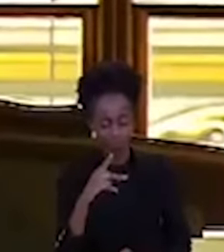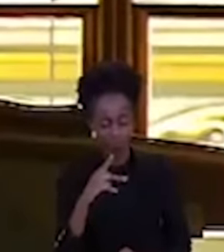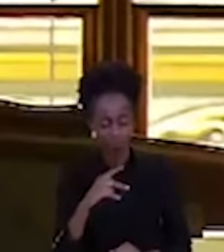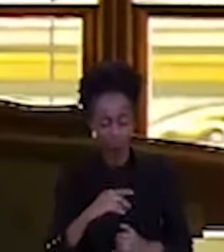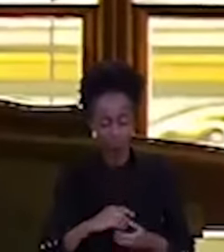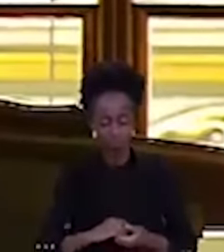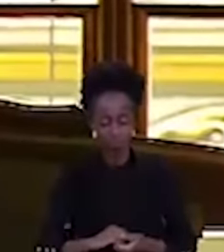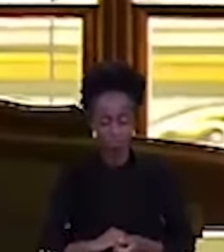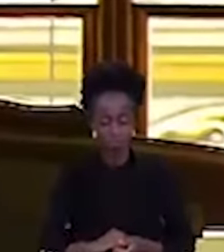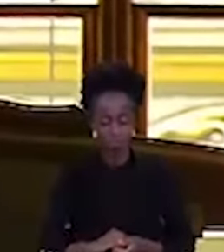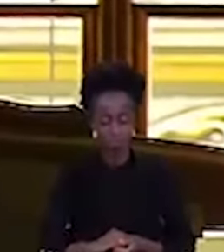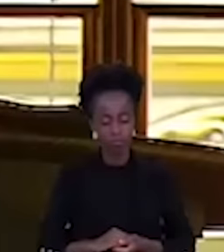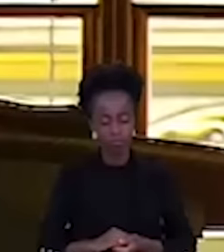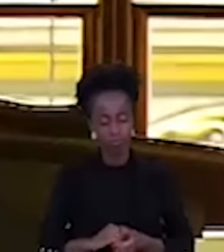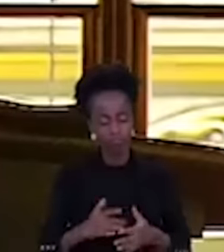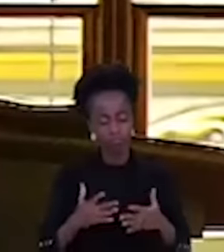Ah, meu amigo,